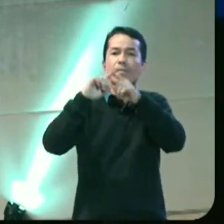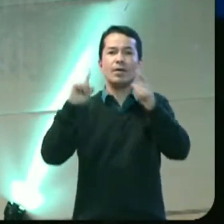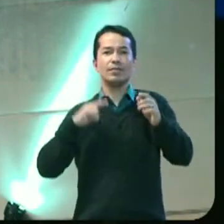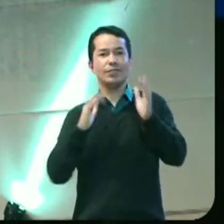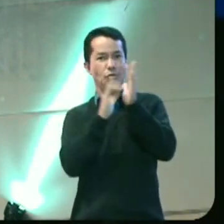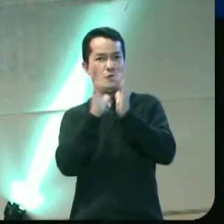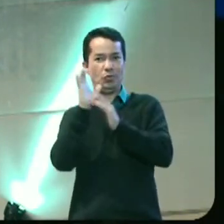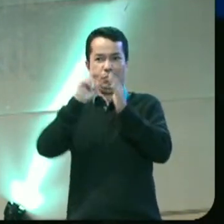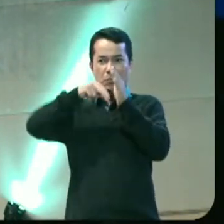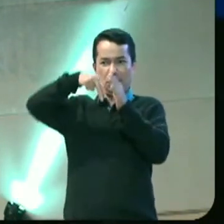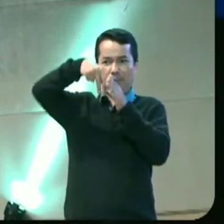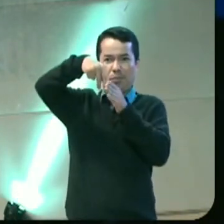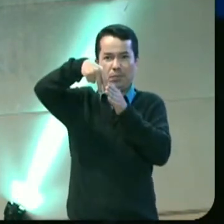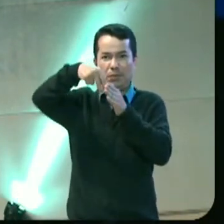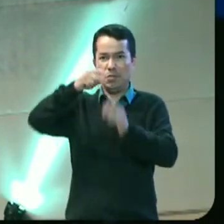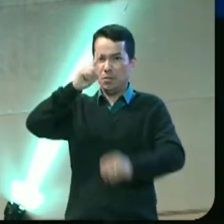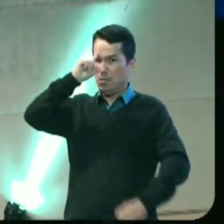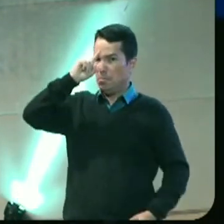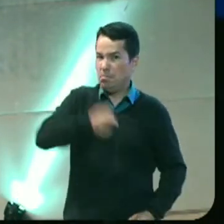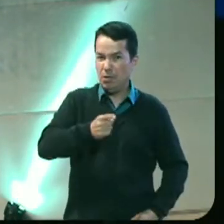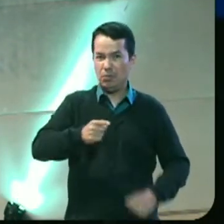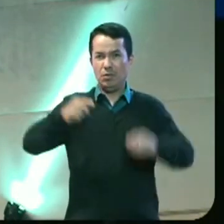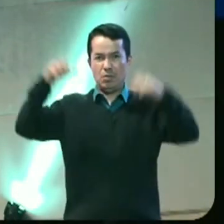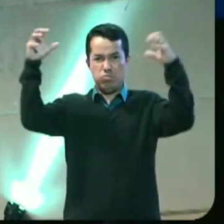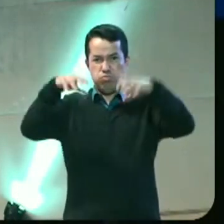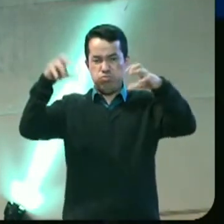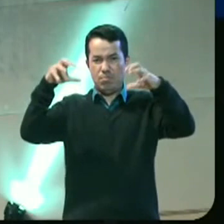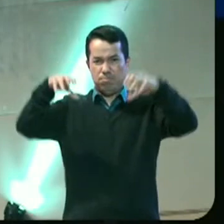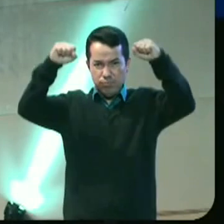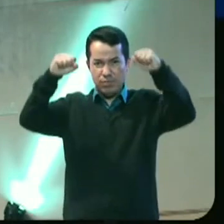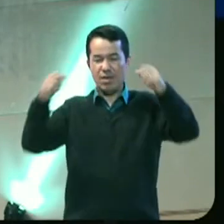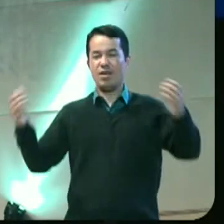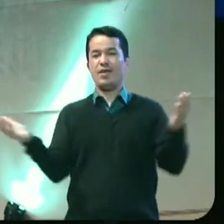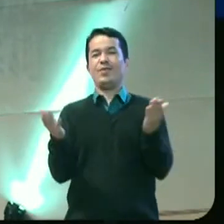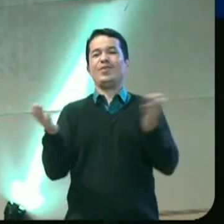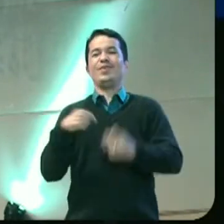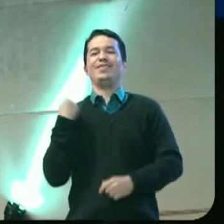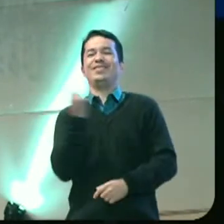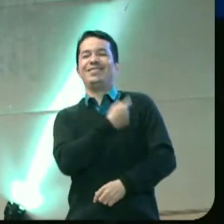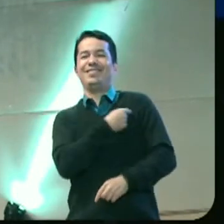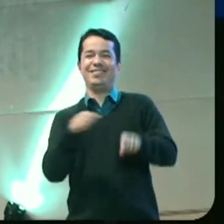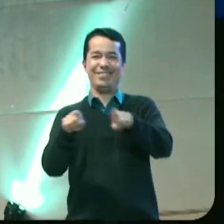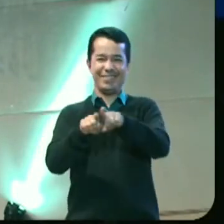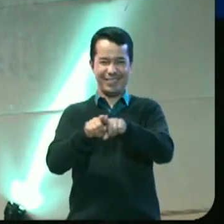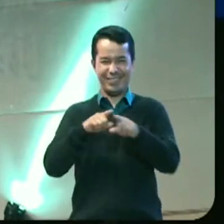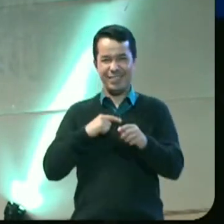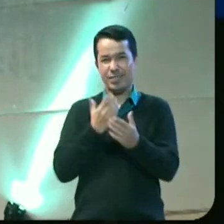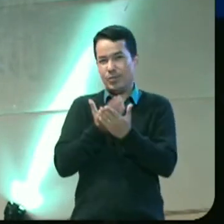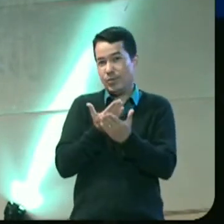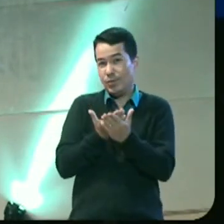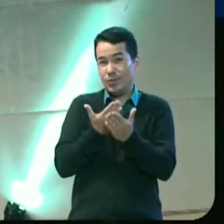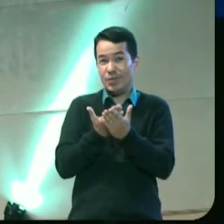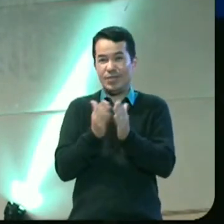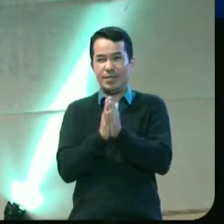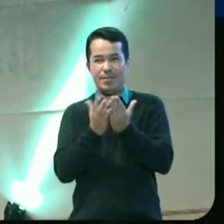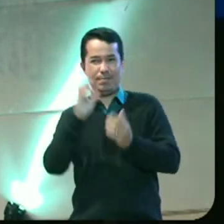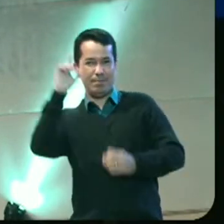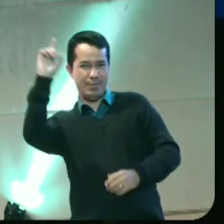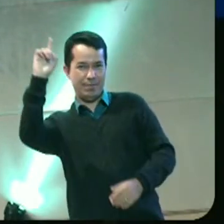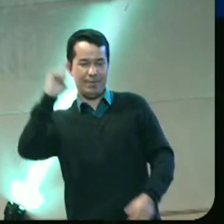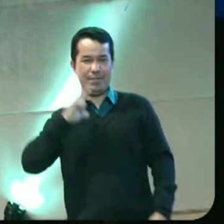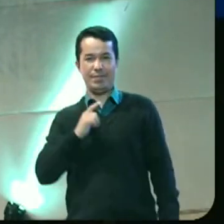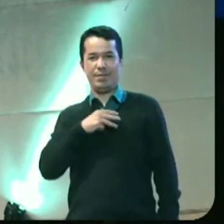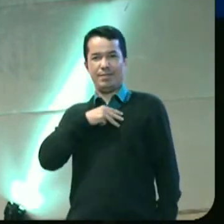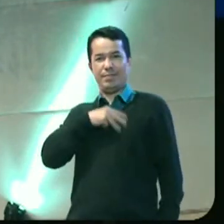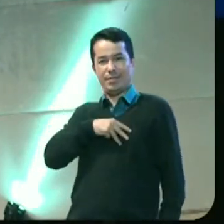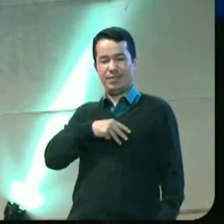barco falando para a tempestade. E é sobre isso que a gente vai falar, e é isso que a gente vai ler agora. Diz assim a palavra de Deus em Mateus capítulo